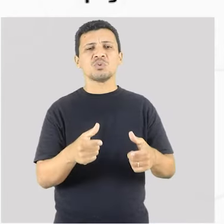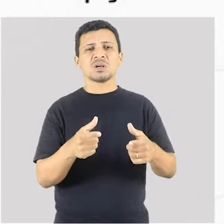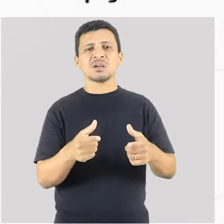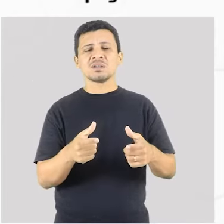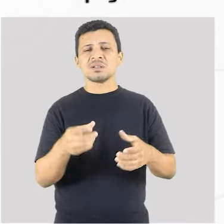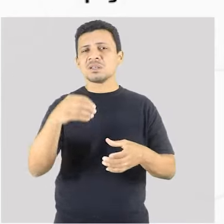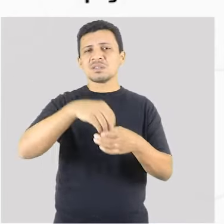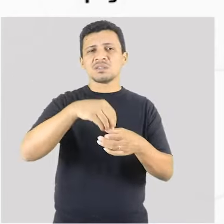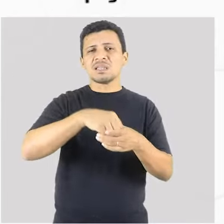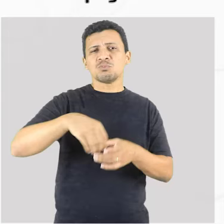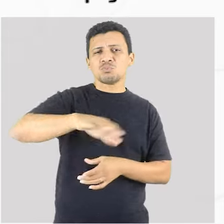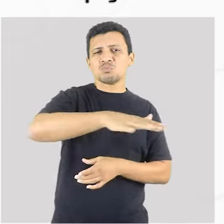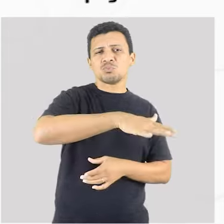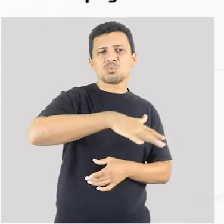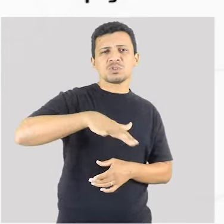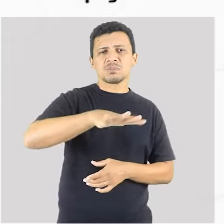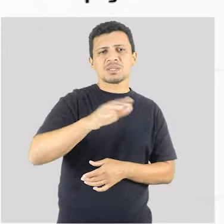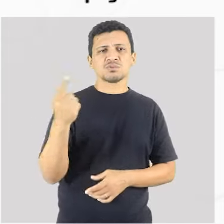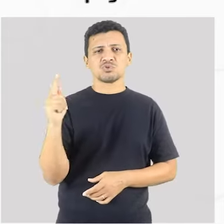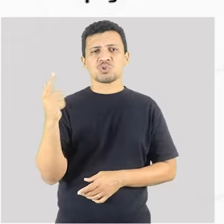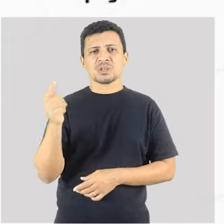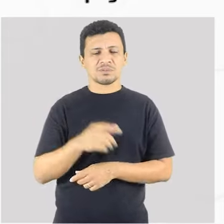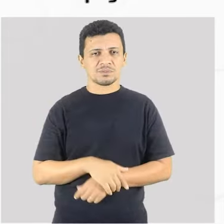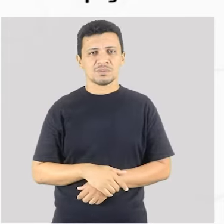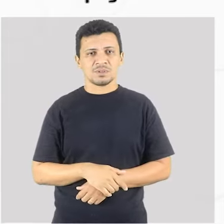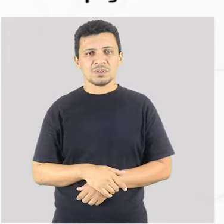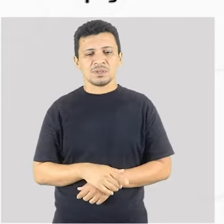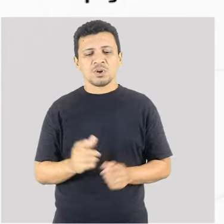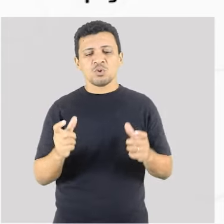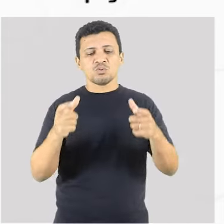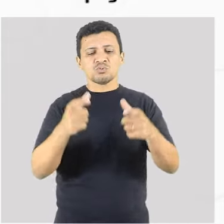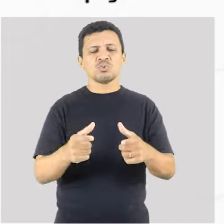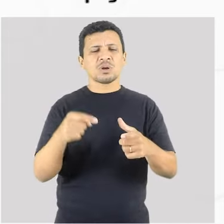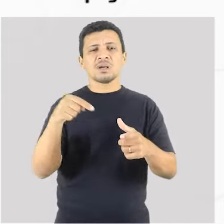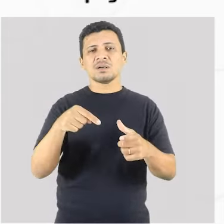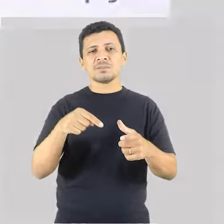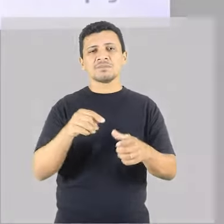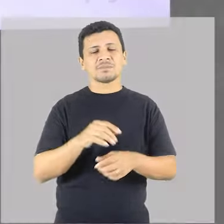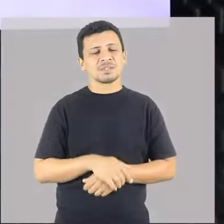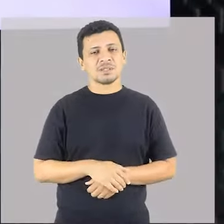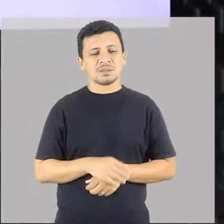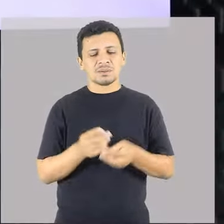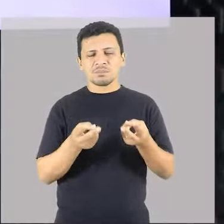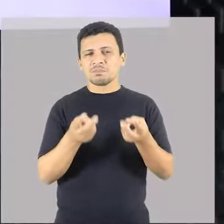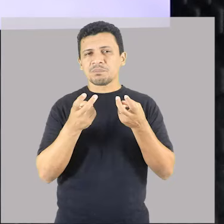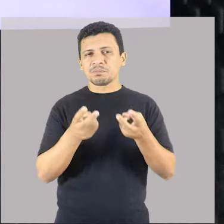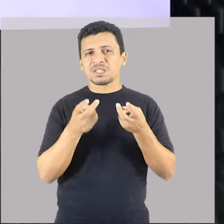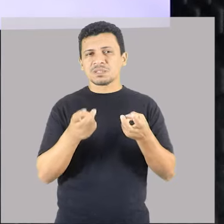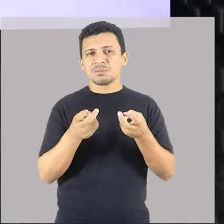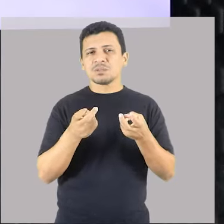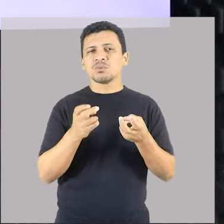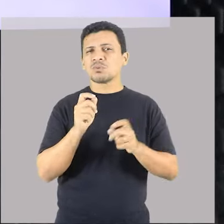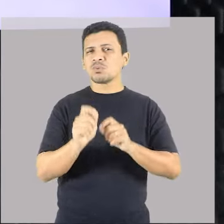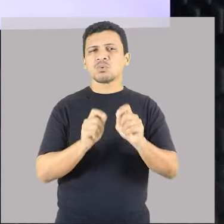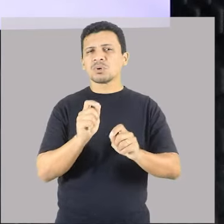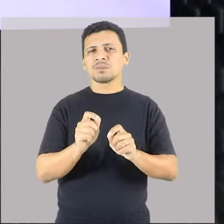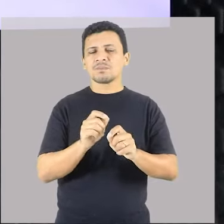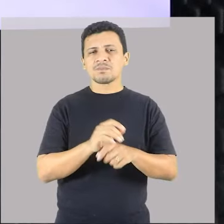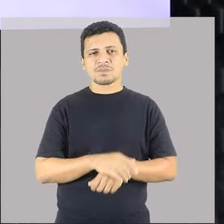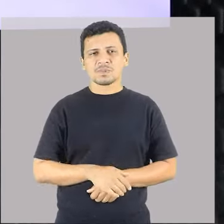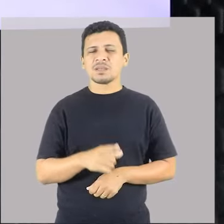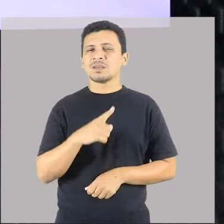dentro do espaço geográfico o lugar gente basicamente é um espaço que é percebido pelos indivíduos mas que